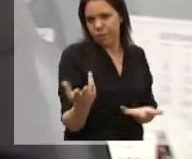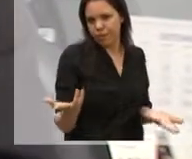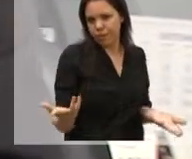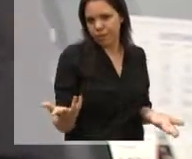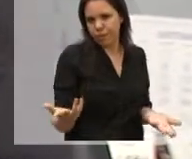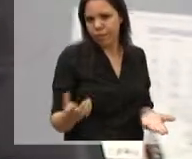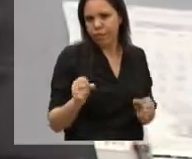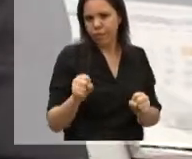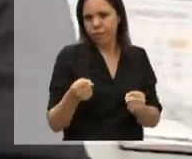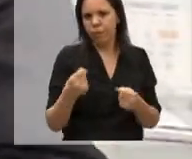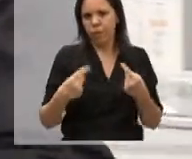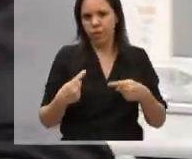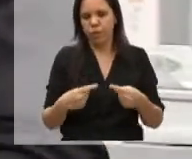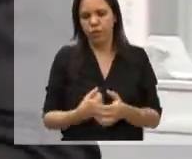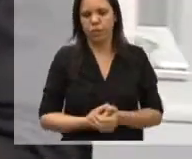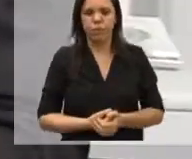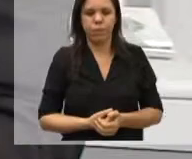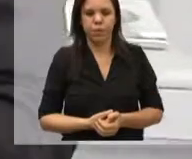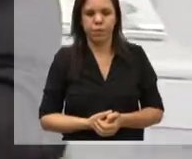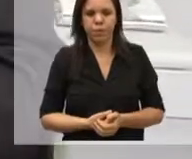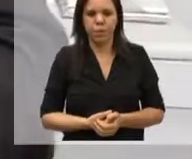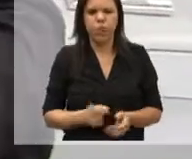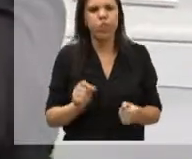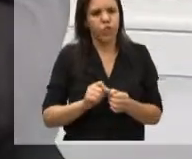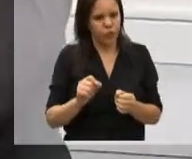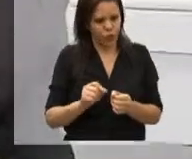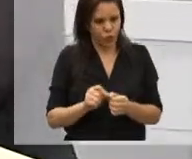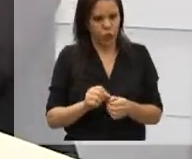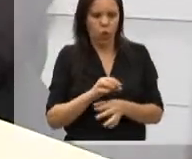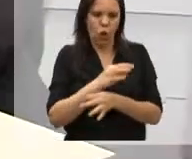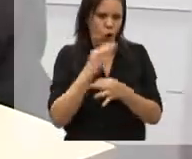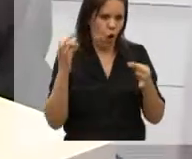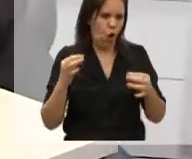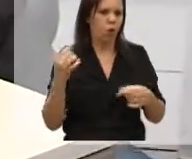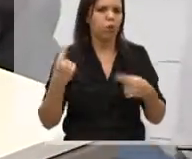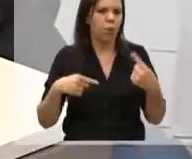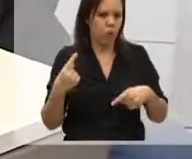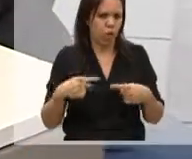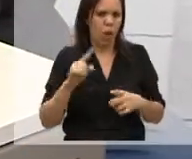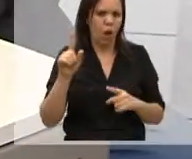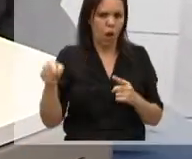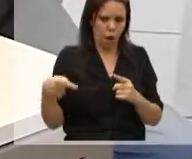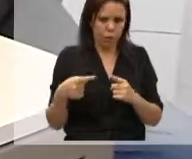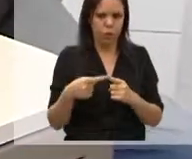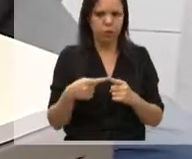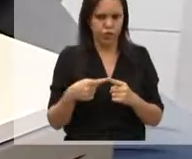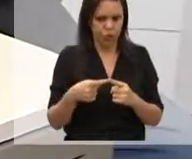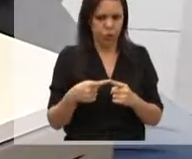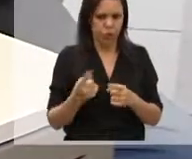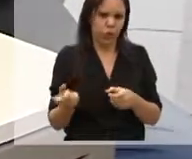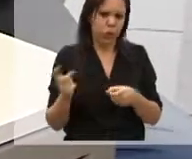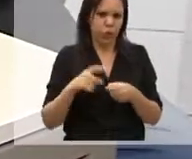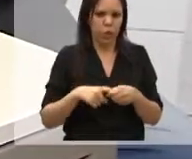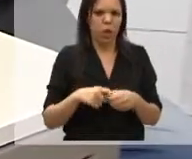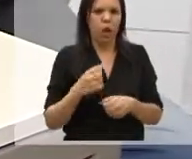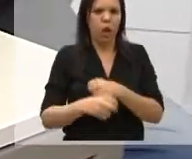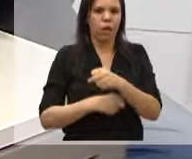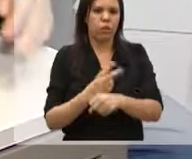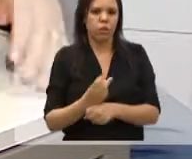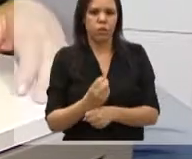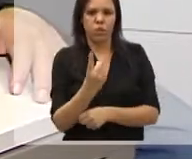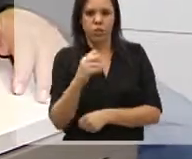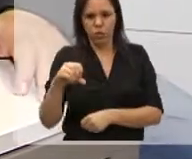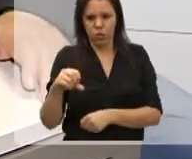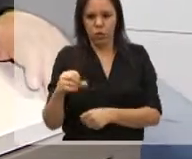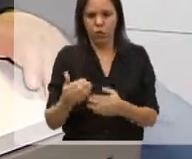né? Boa política o senhor costuma fazer, né? Isso que é o objetivo, né? E voltando agora para 2019, só no primeiro